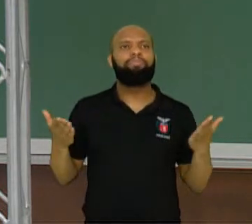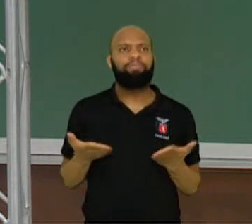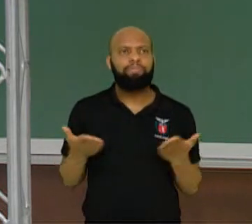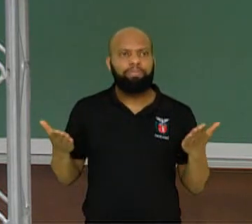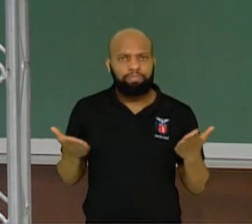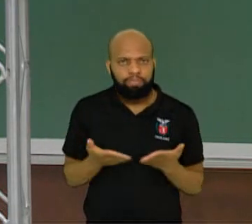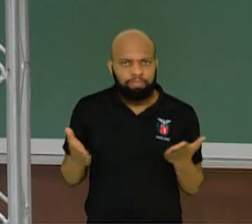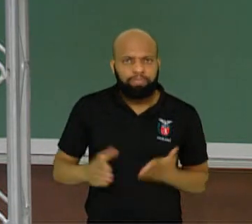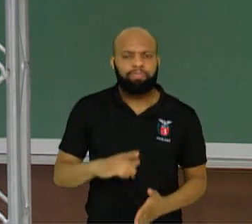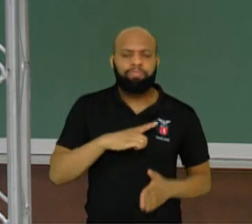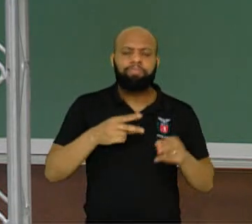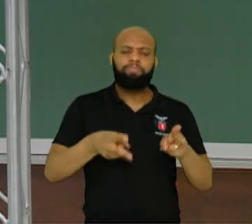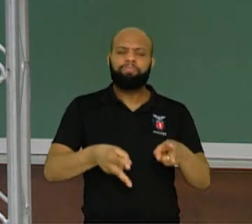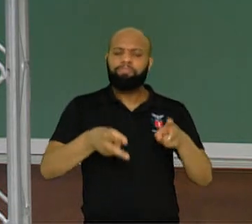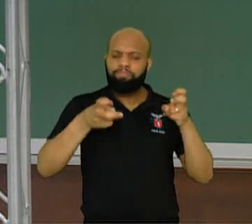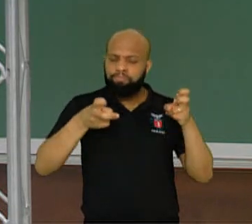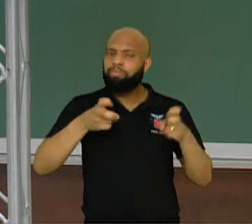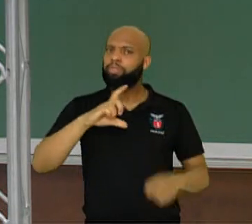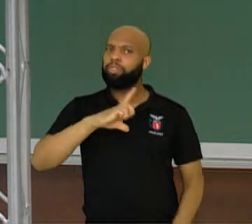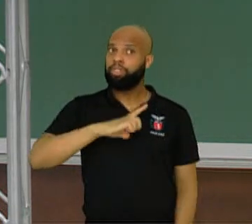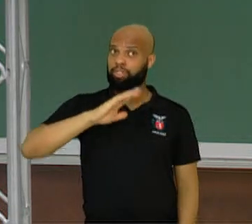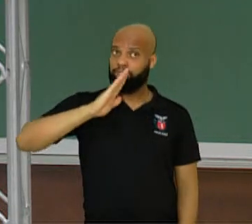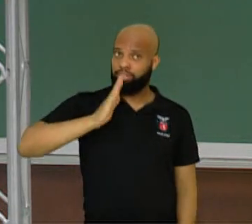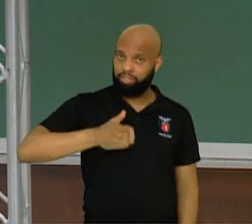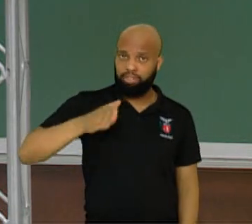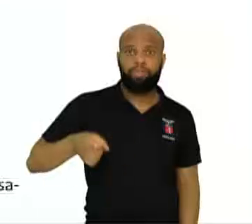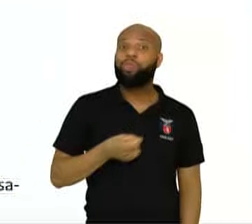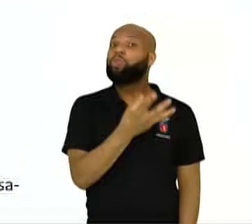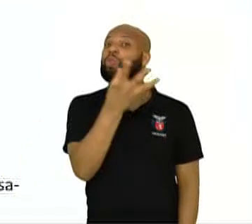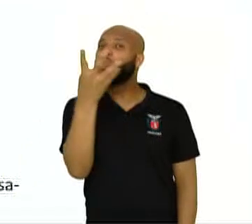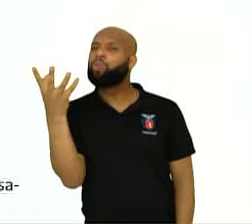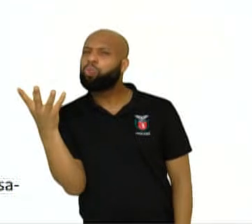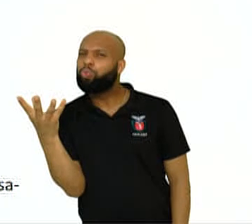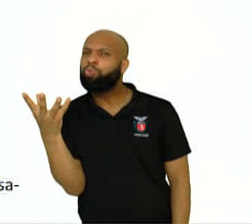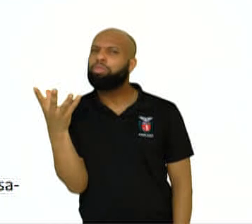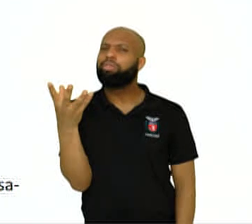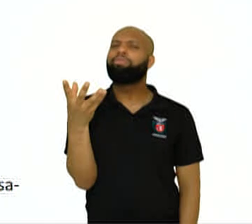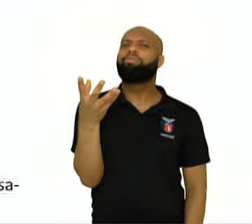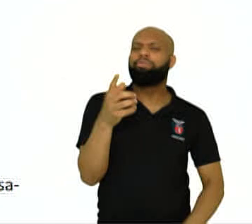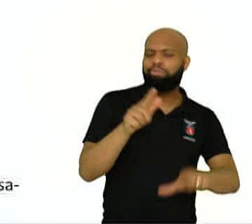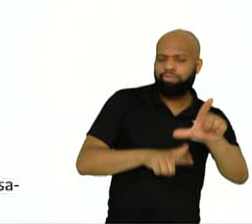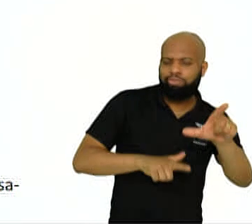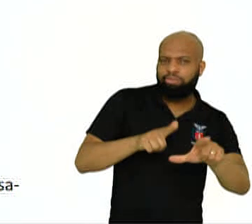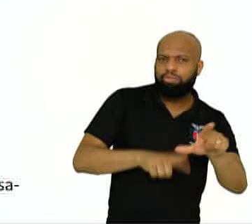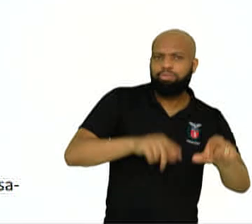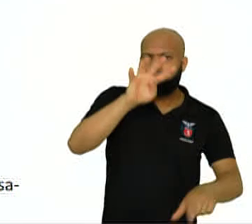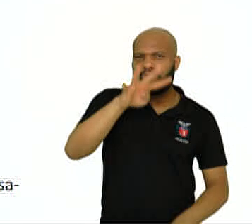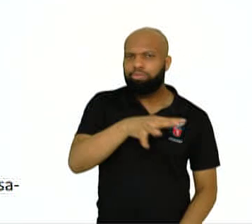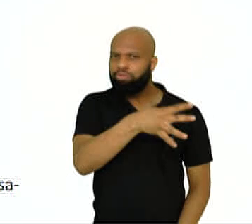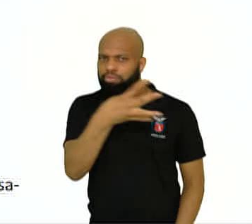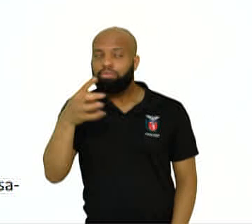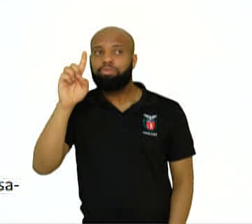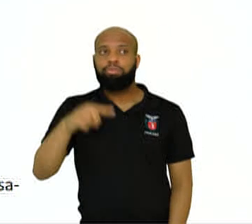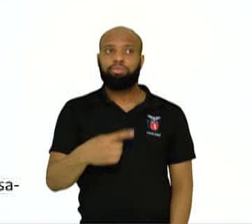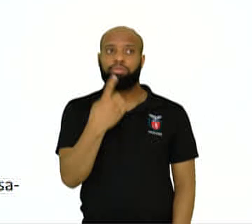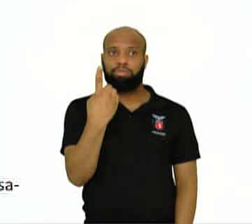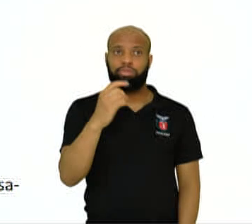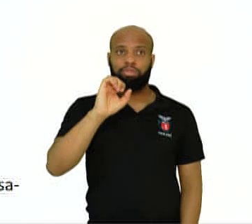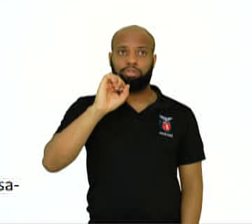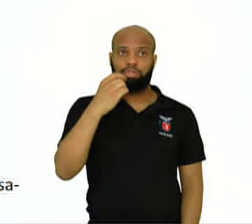Atualmente, nós reconhecemos, nós identificamos 118 elementos